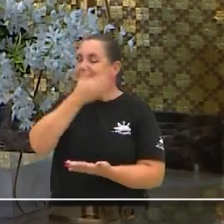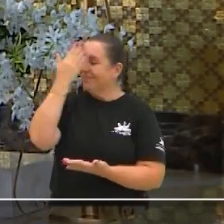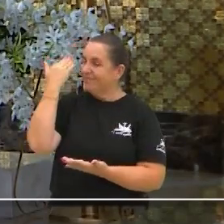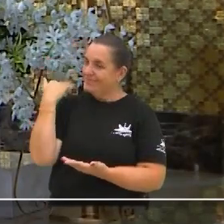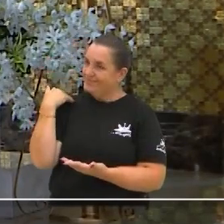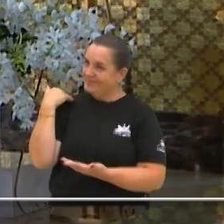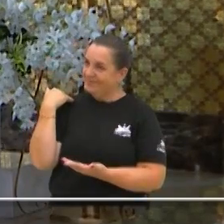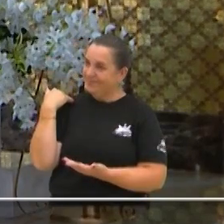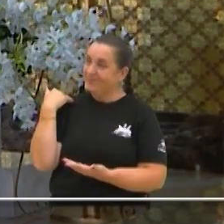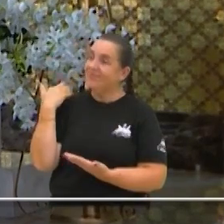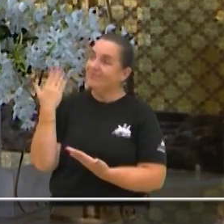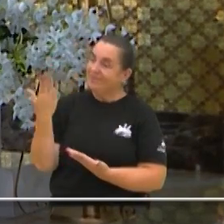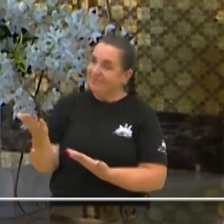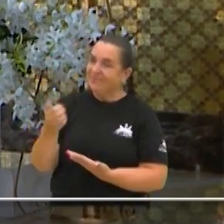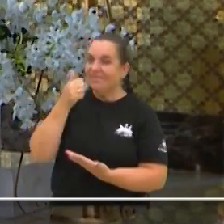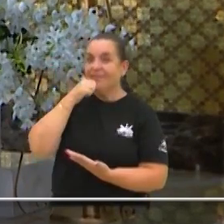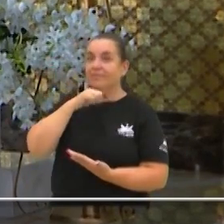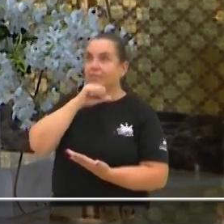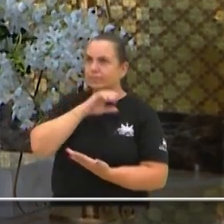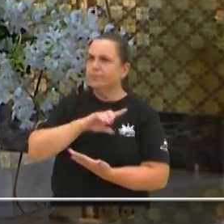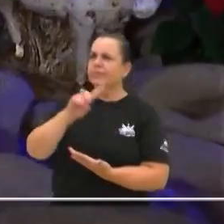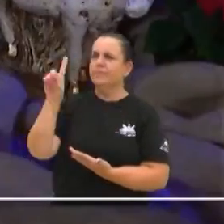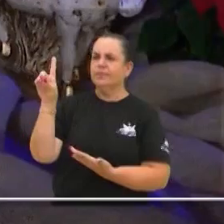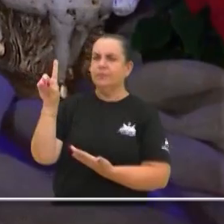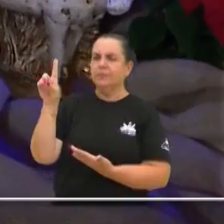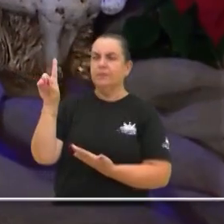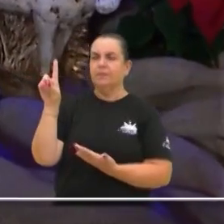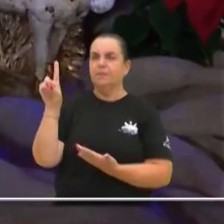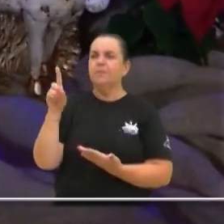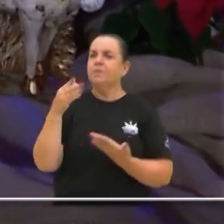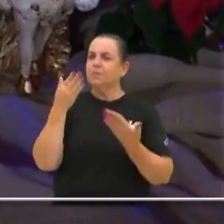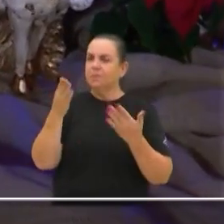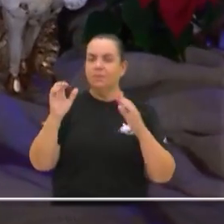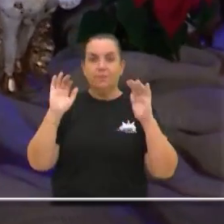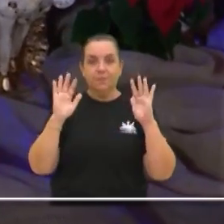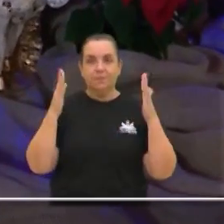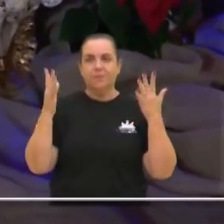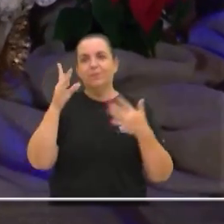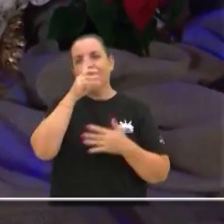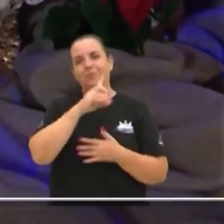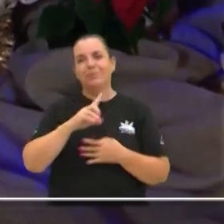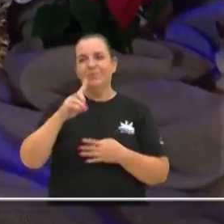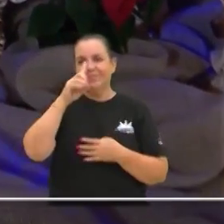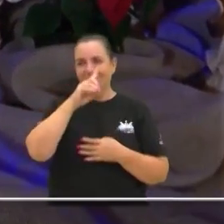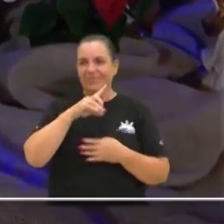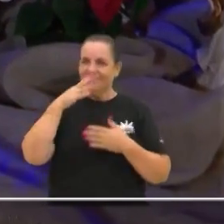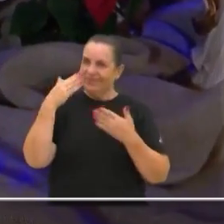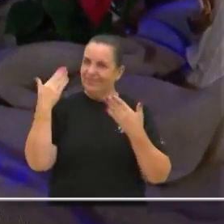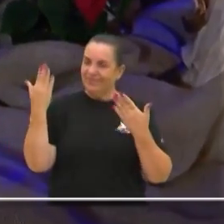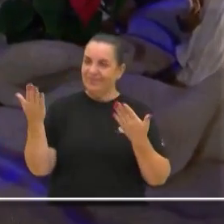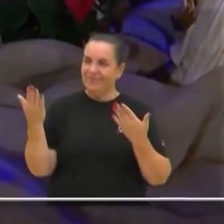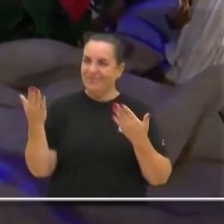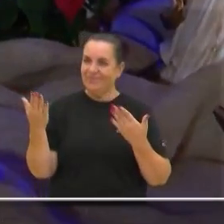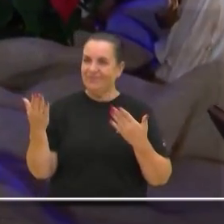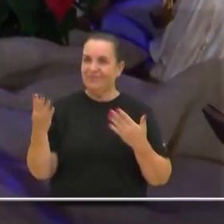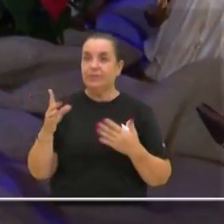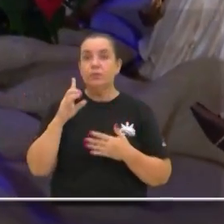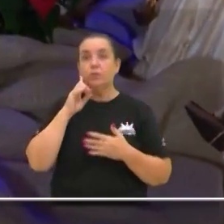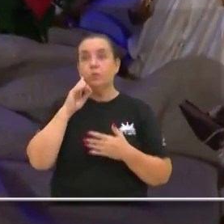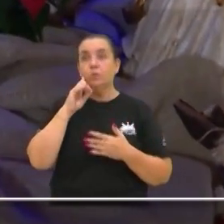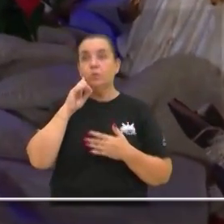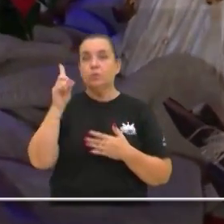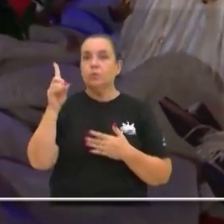Maria, mãe de Deus, que se celebra no domingo. Perdão, no dia de